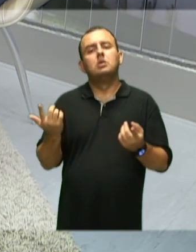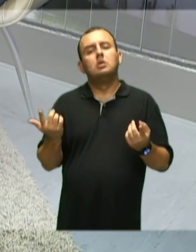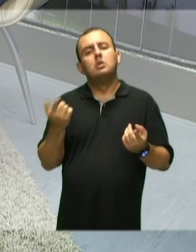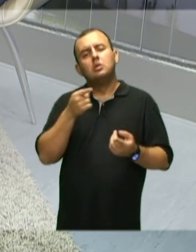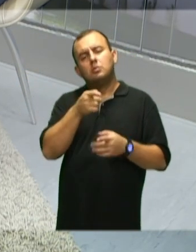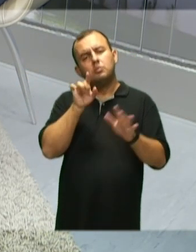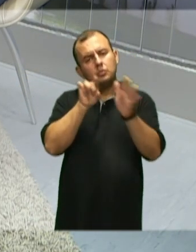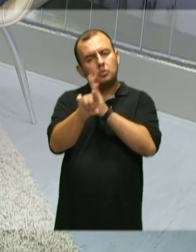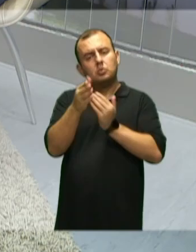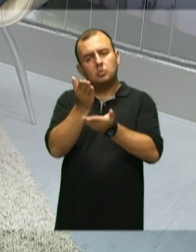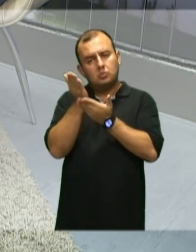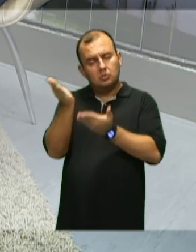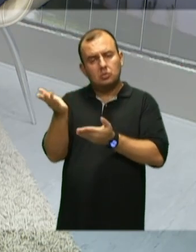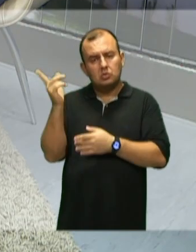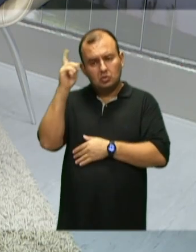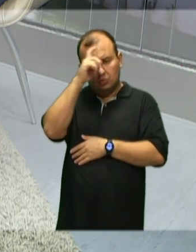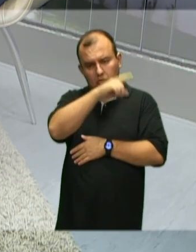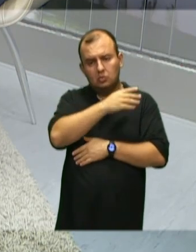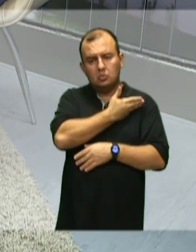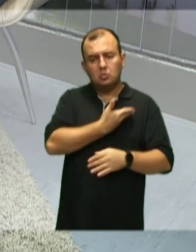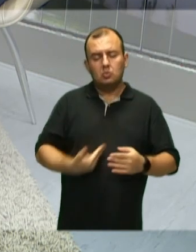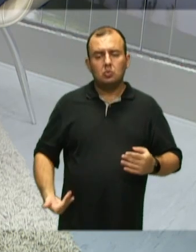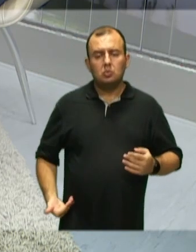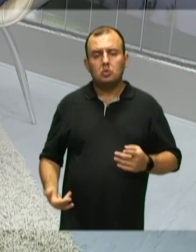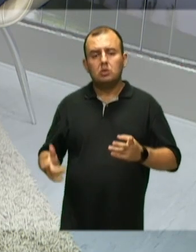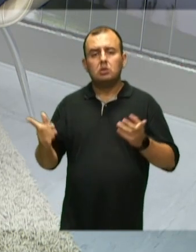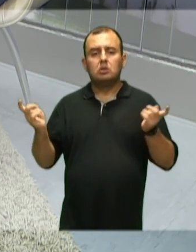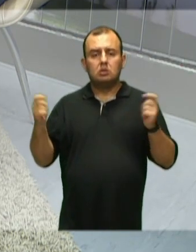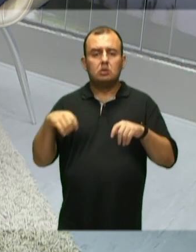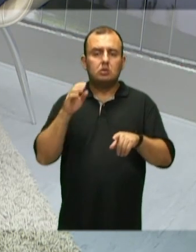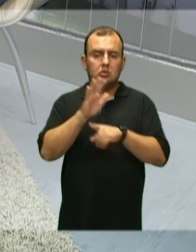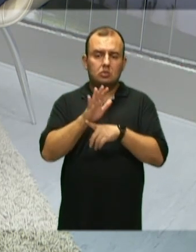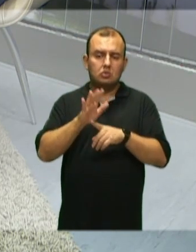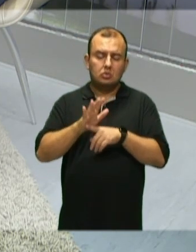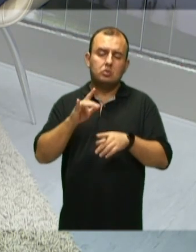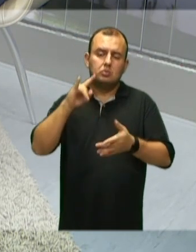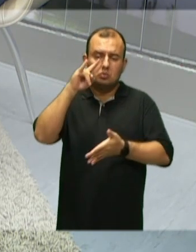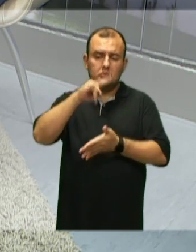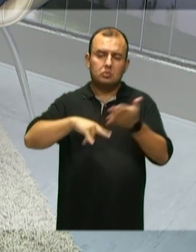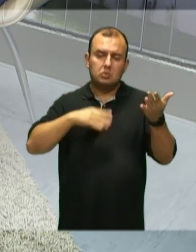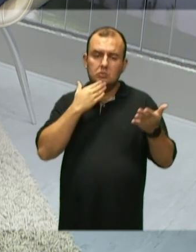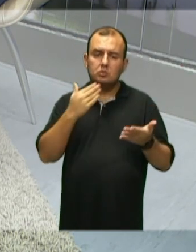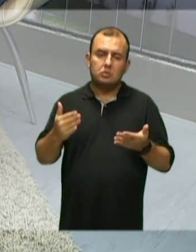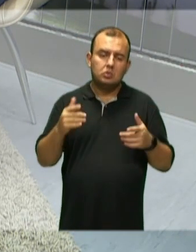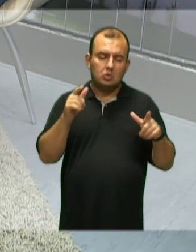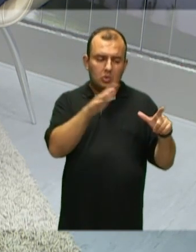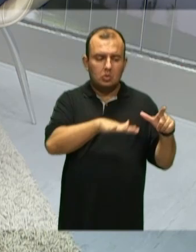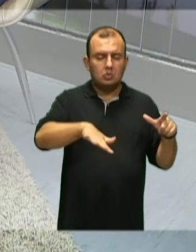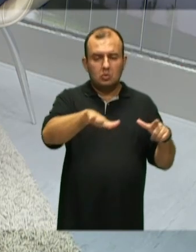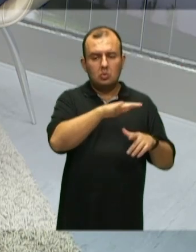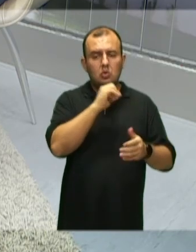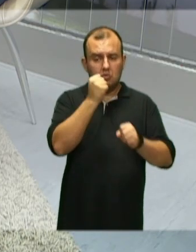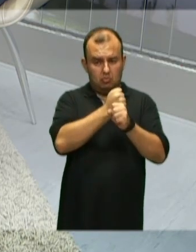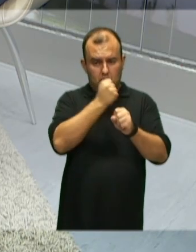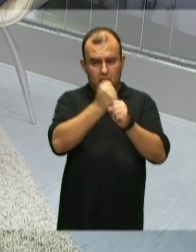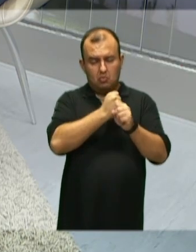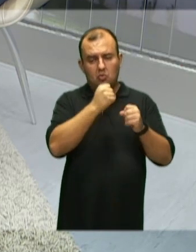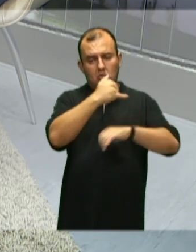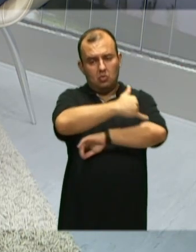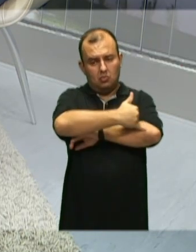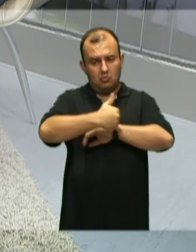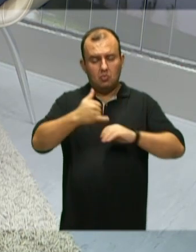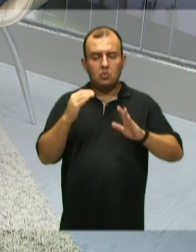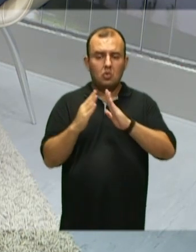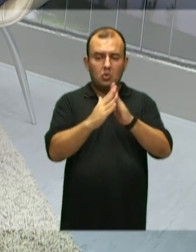pro senhor o que tem dificultado o governo de dar conta dessas revindicações o setor de obras e infraestrutura